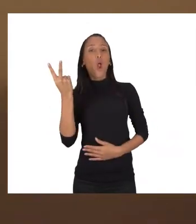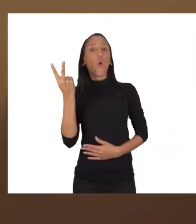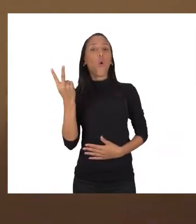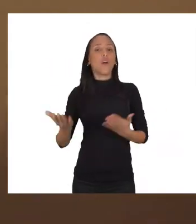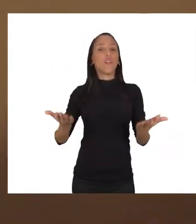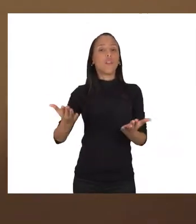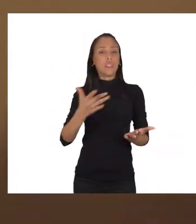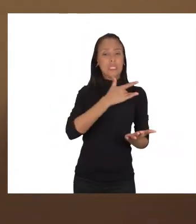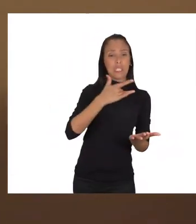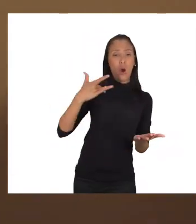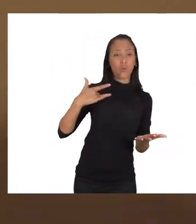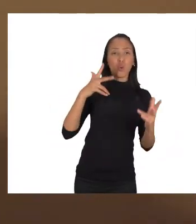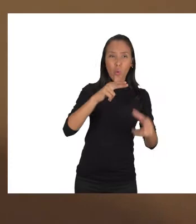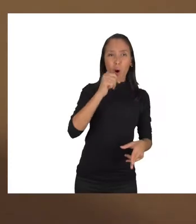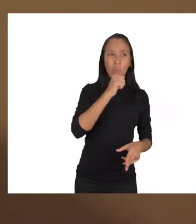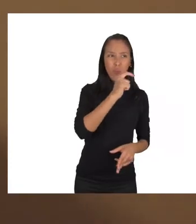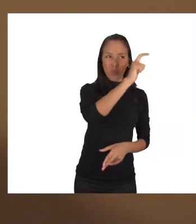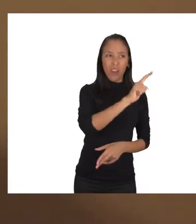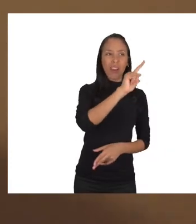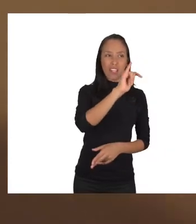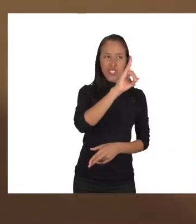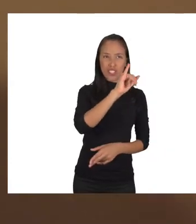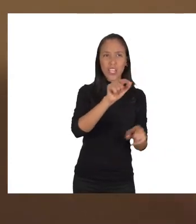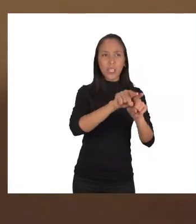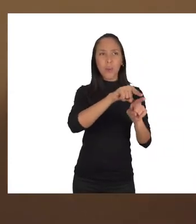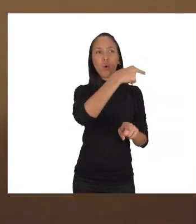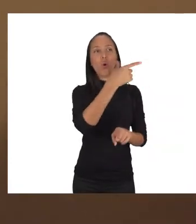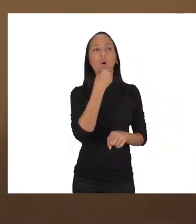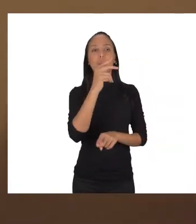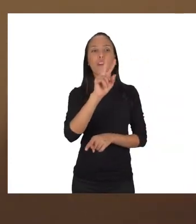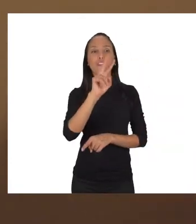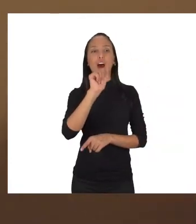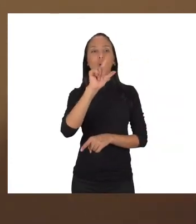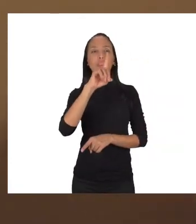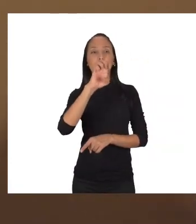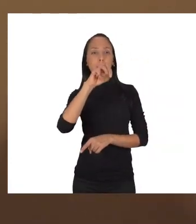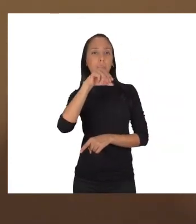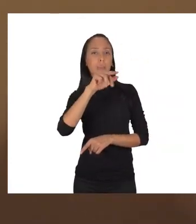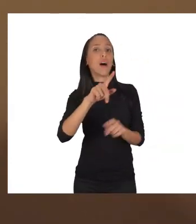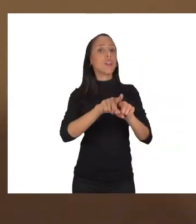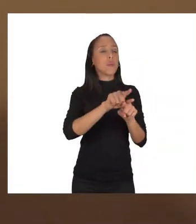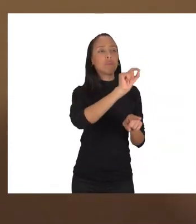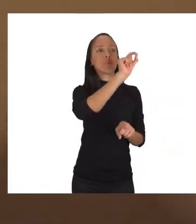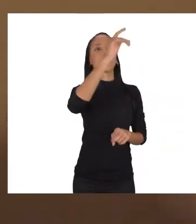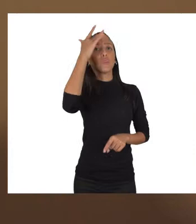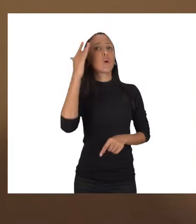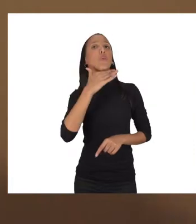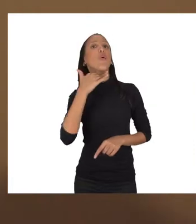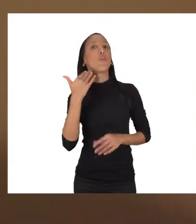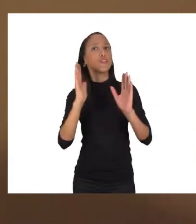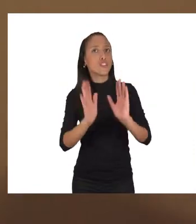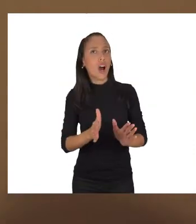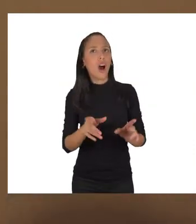exemplo, a Lídia hoje, né, a situação que ela se encontra, o próprio Valdemar e outras famílias, pessoas que se suicidaram, o fato de perder uma pessoa